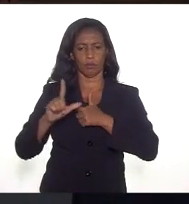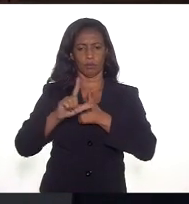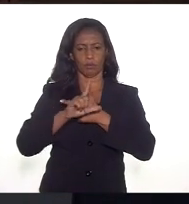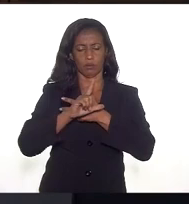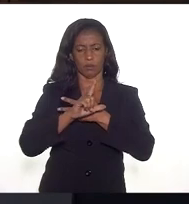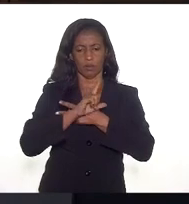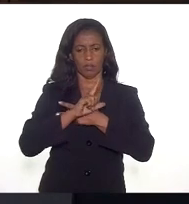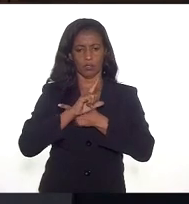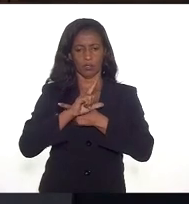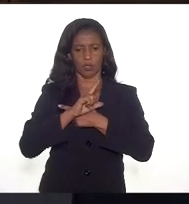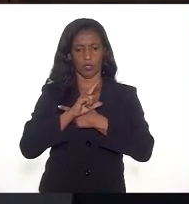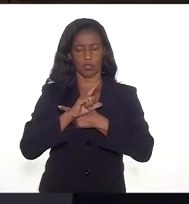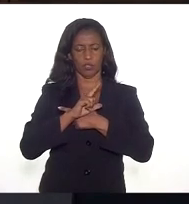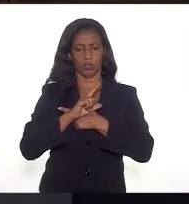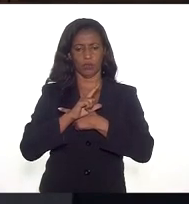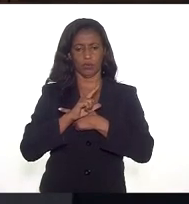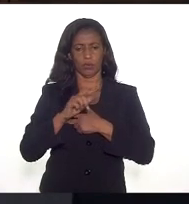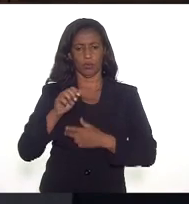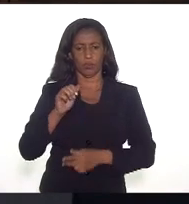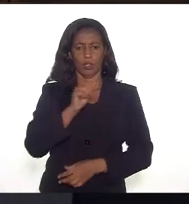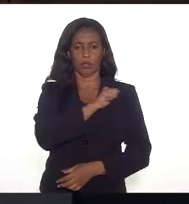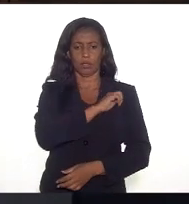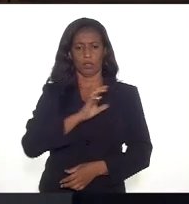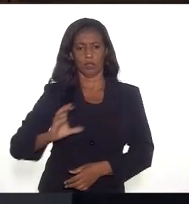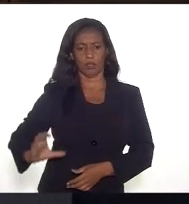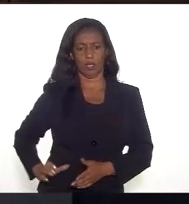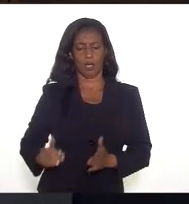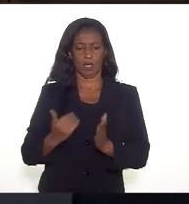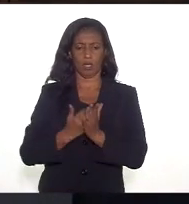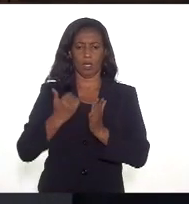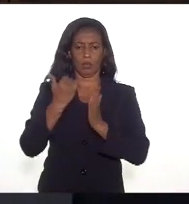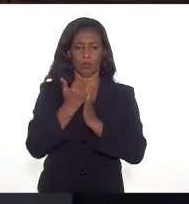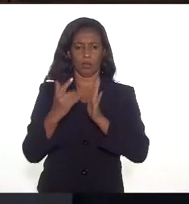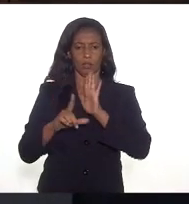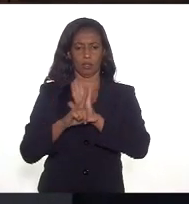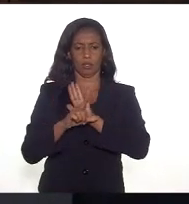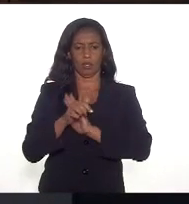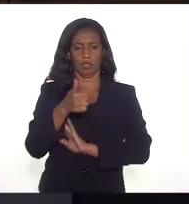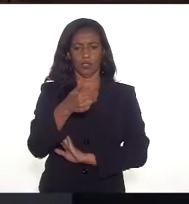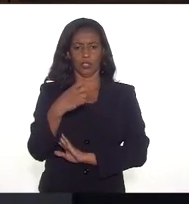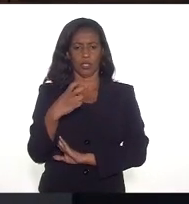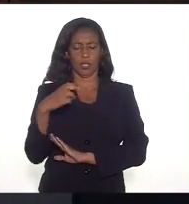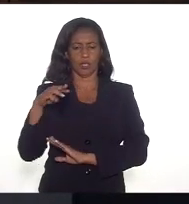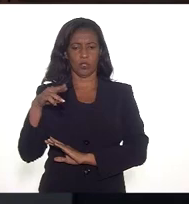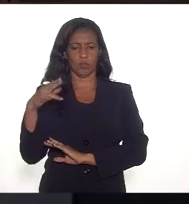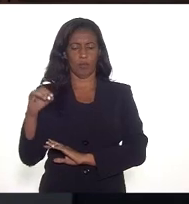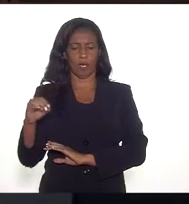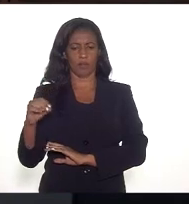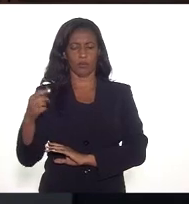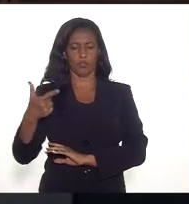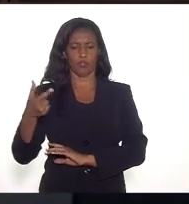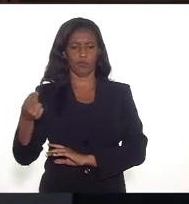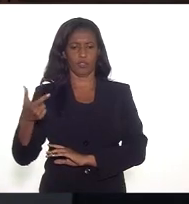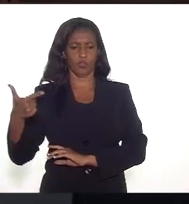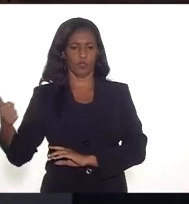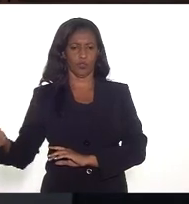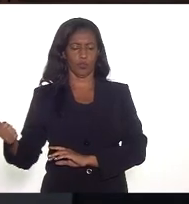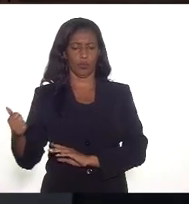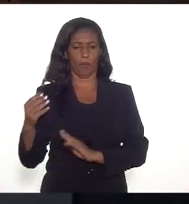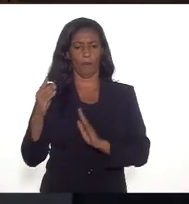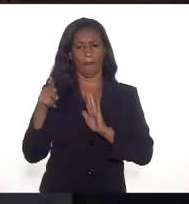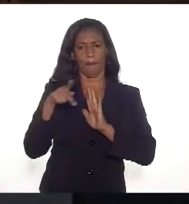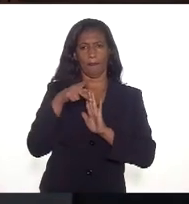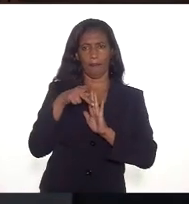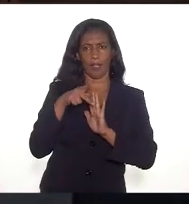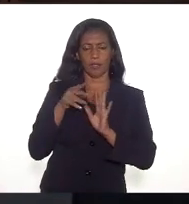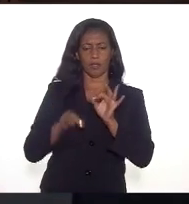59 de 21, de autoria do deputado André Ceciliano, que altera o decreto legislativo número 15 de 3 de março de 2021, pendendo de pareceres das comissões de